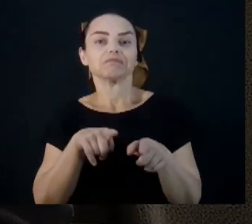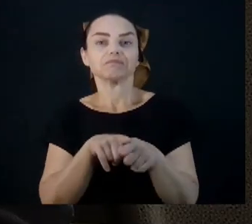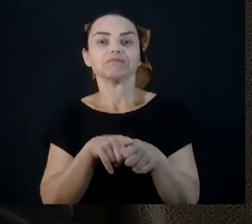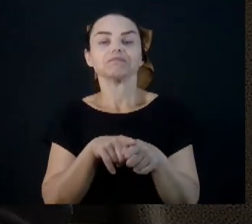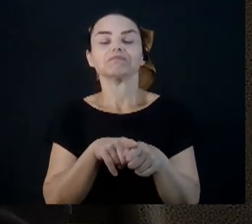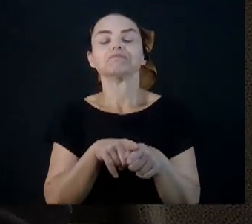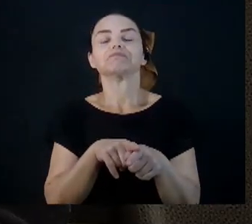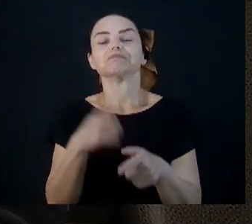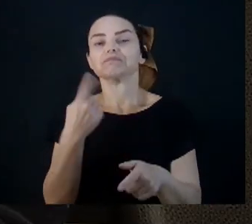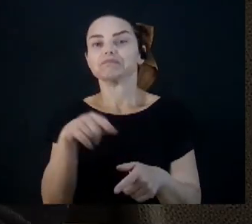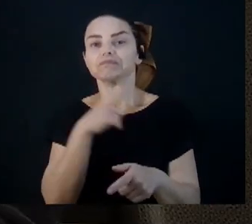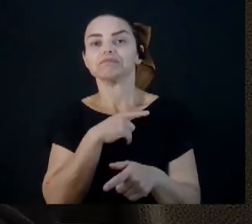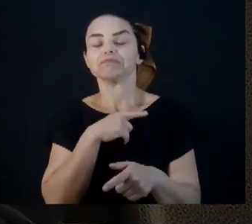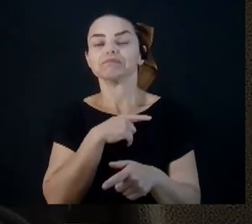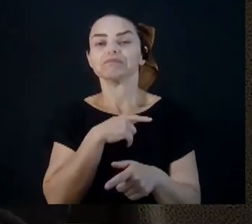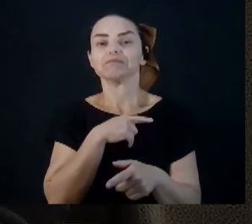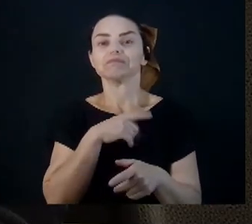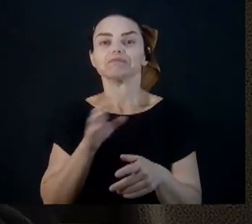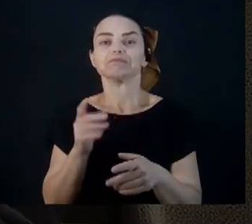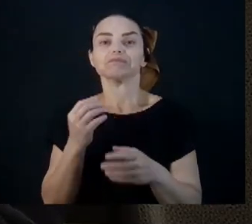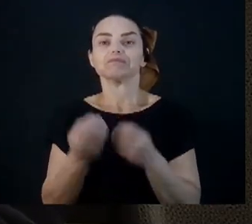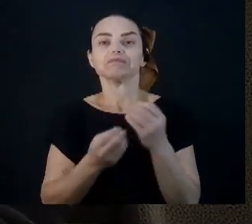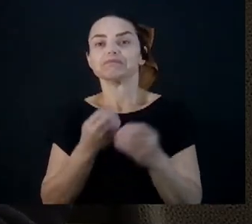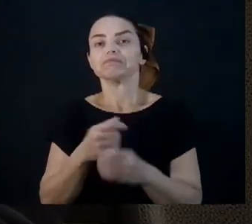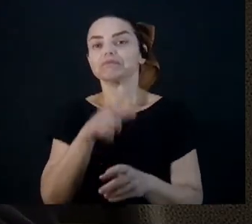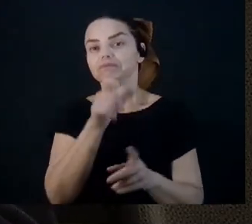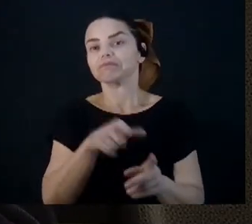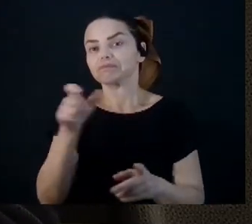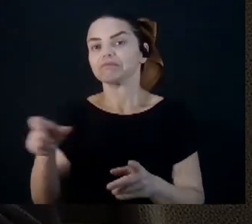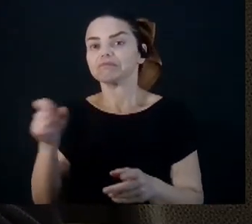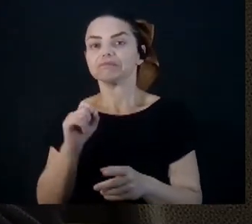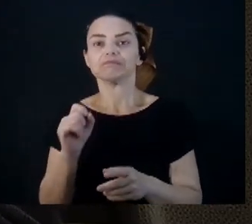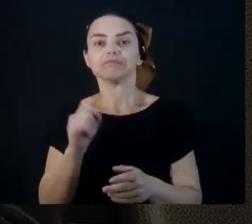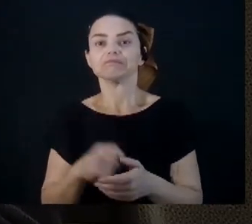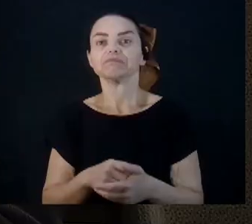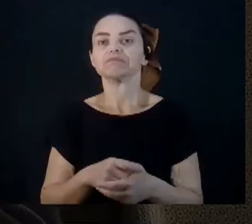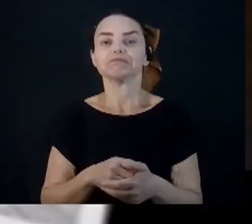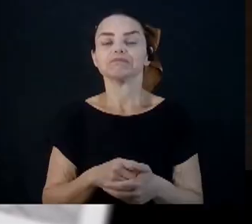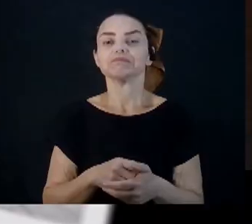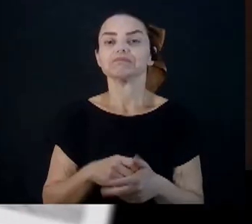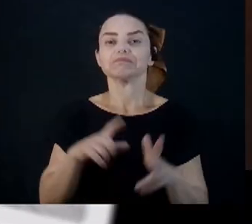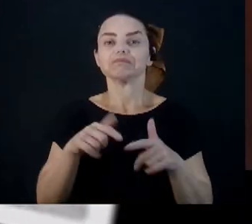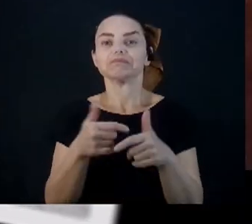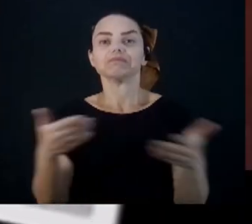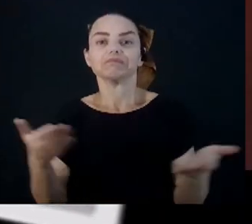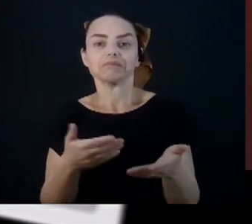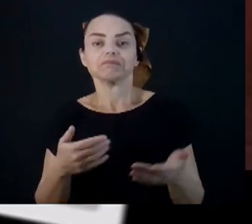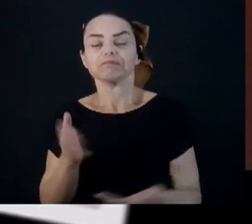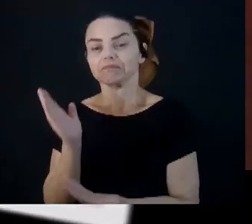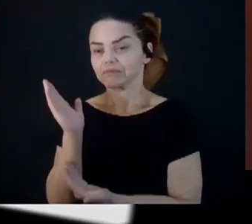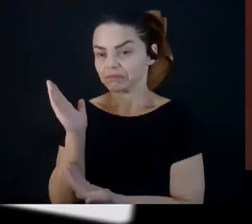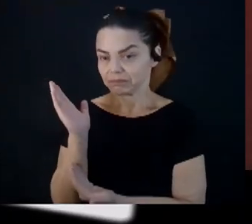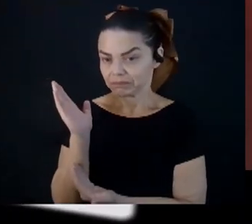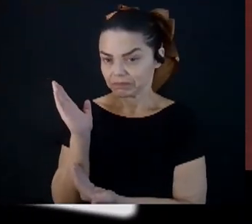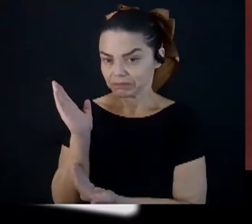gente retraçar um pouco quem são essas pessoas que estão atuando neste momento.